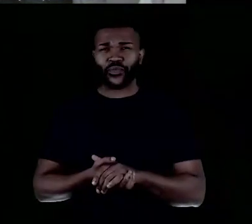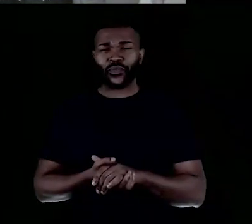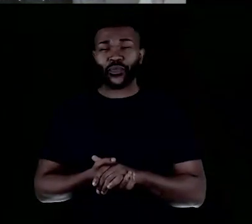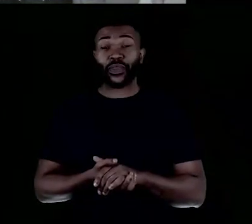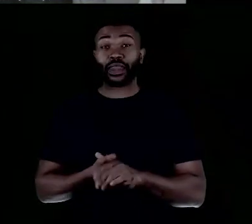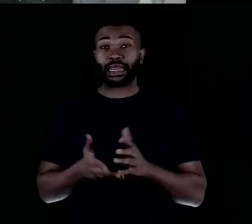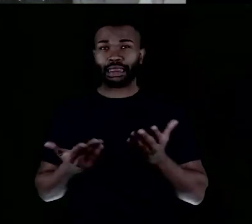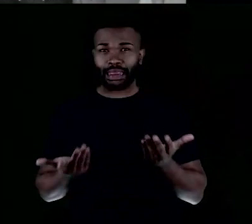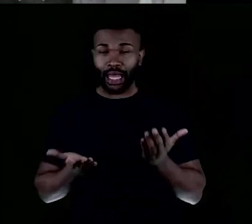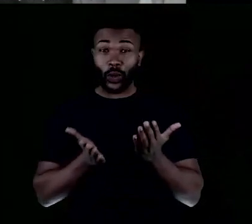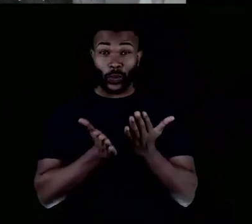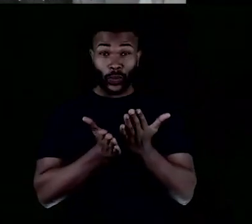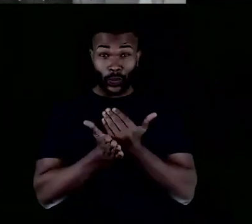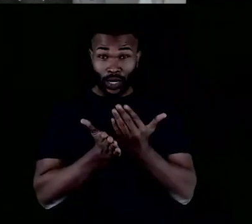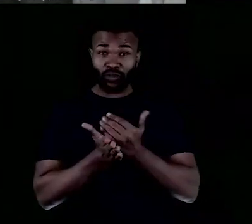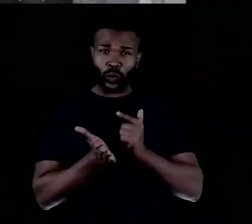que fazem a coisa, né?